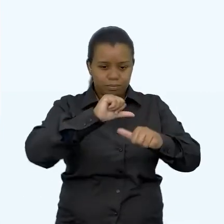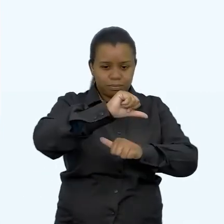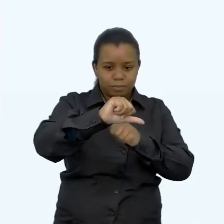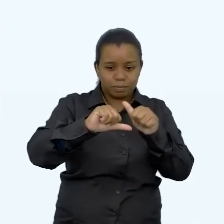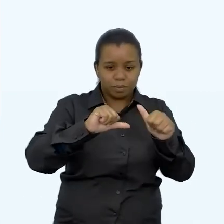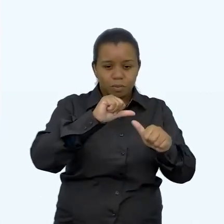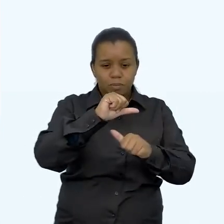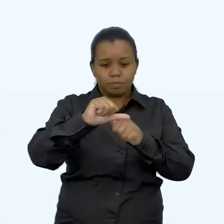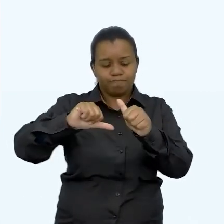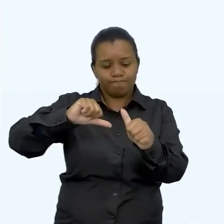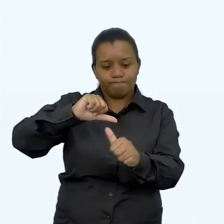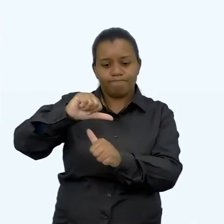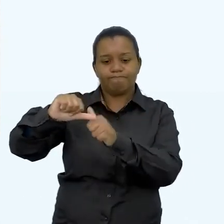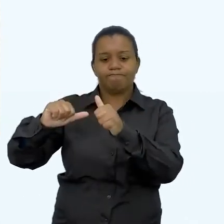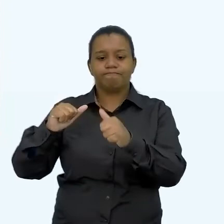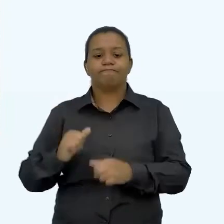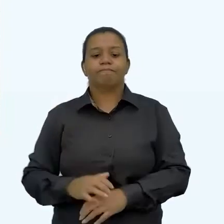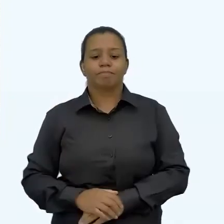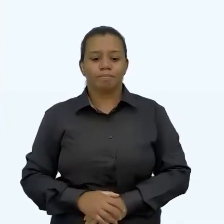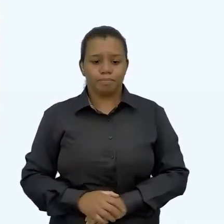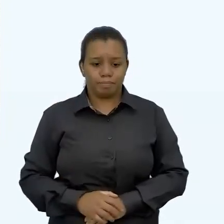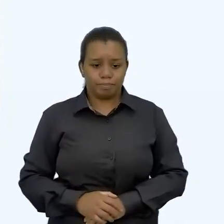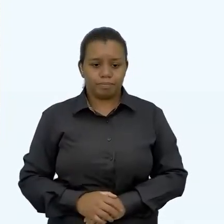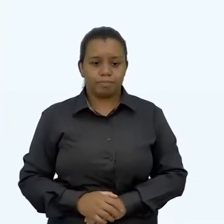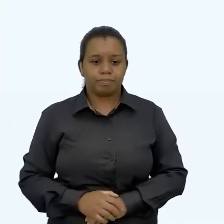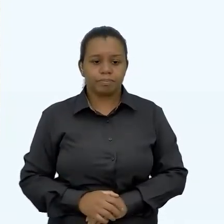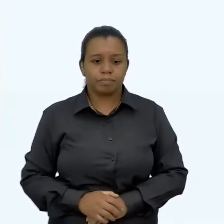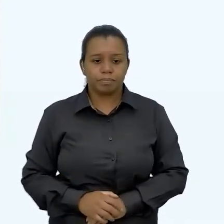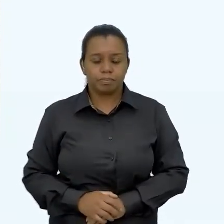de praias e paisagens costeiras.